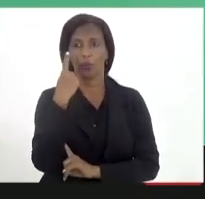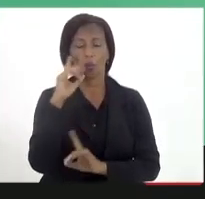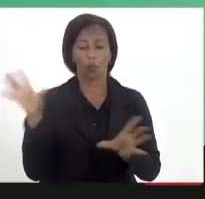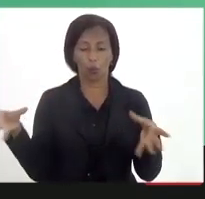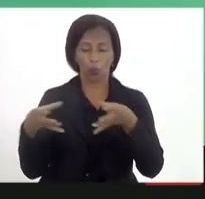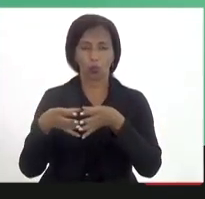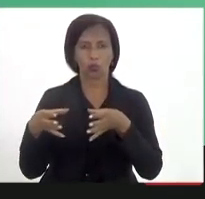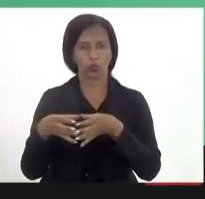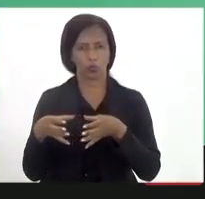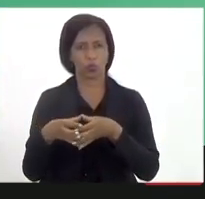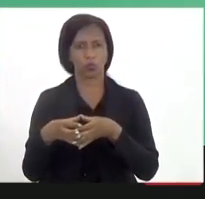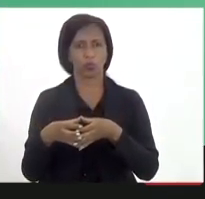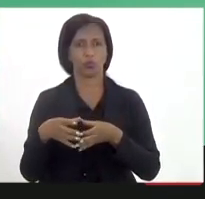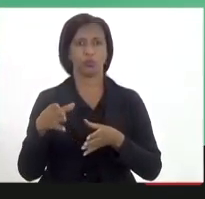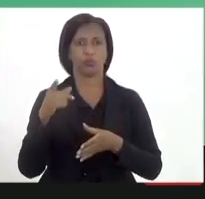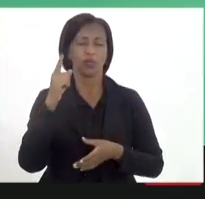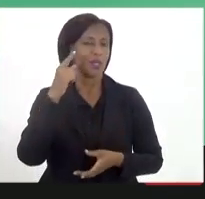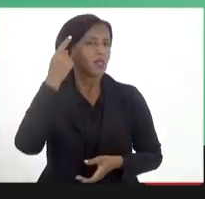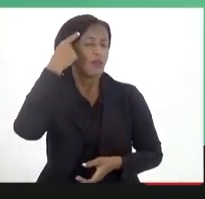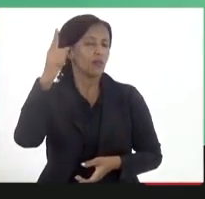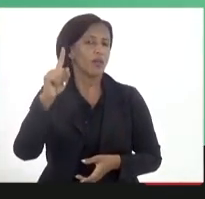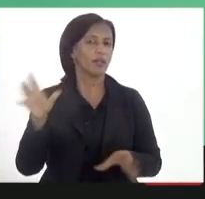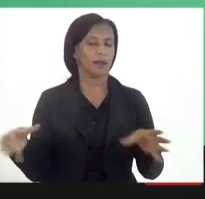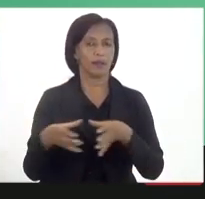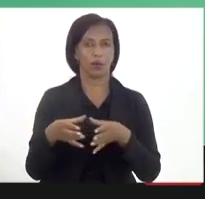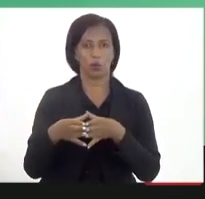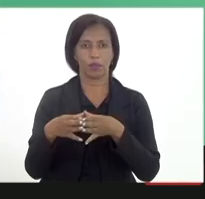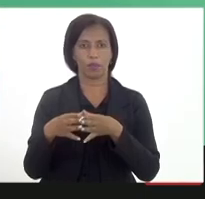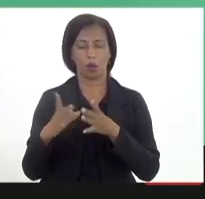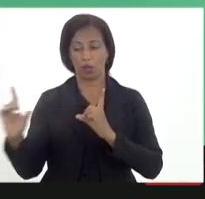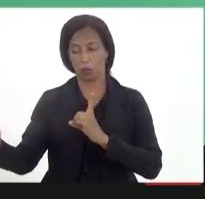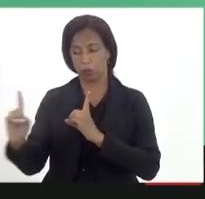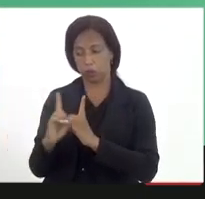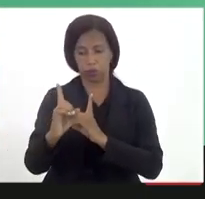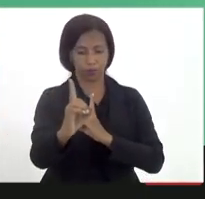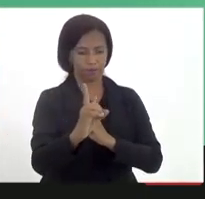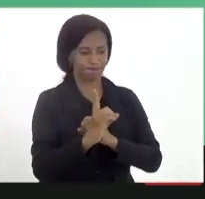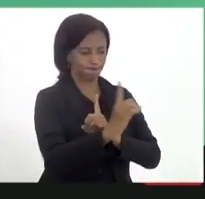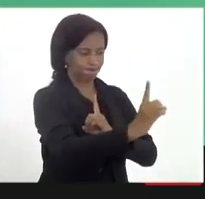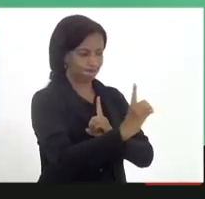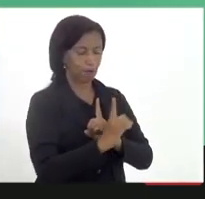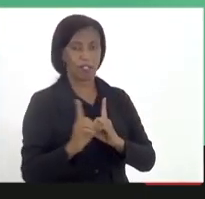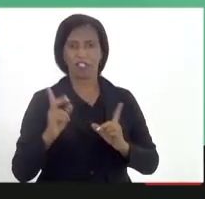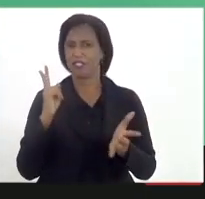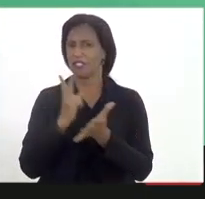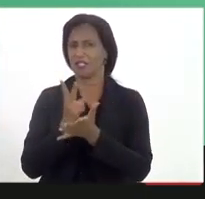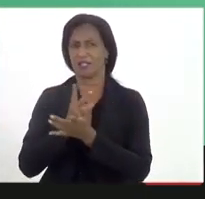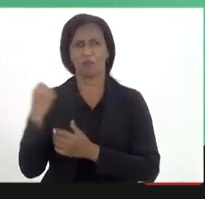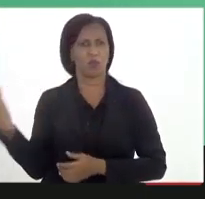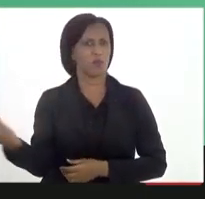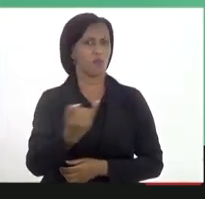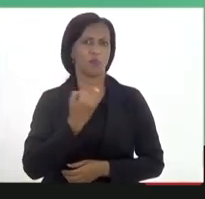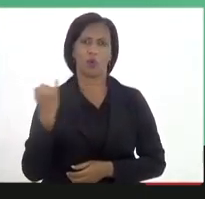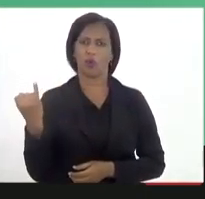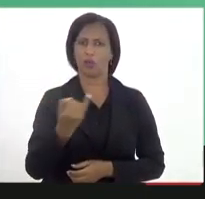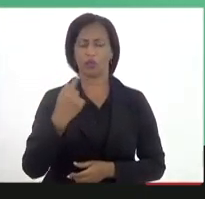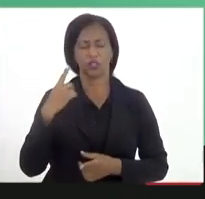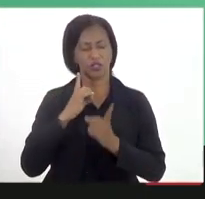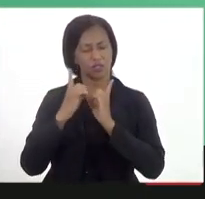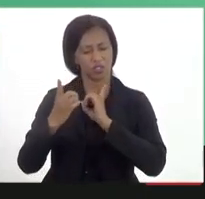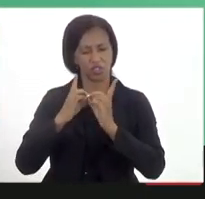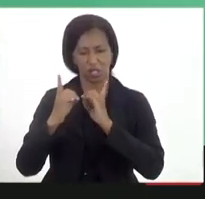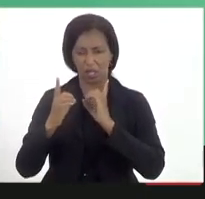conjunto então a festa tem a comissão aproximar acho importantíssimo esse diálogo é envolver